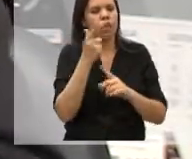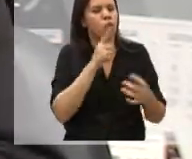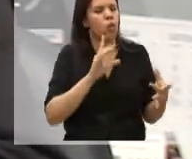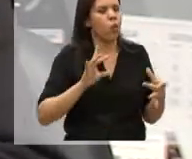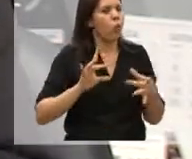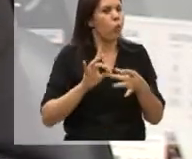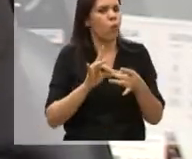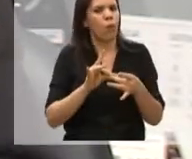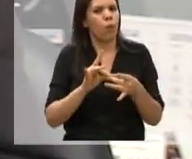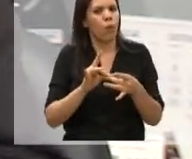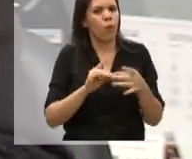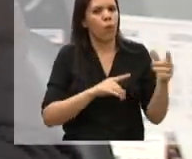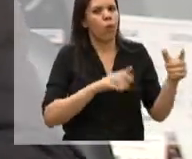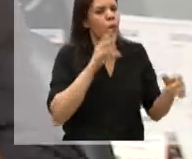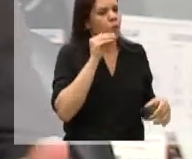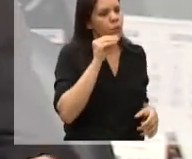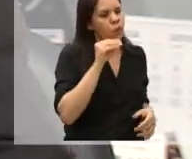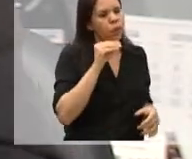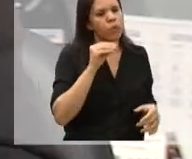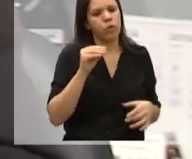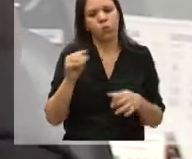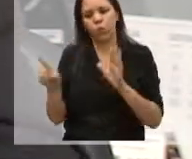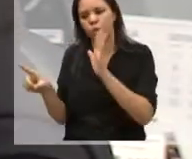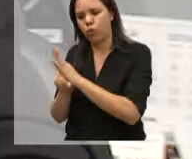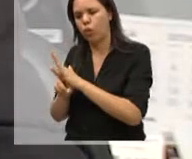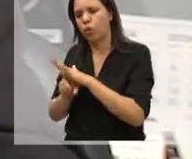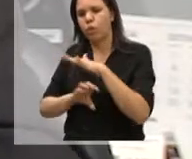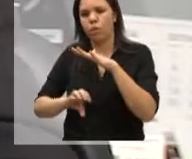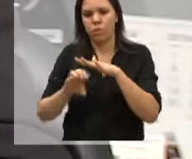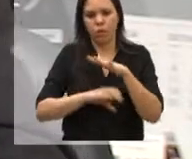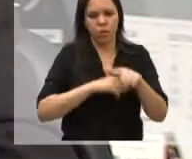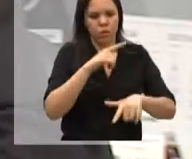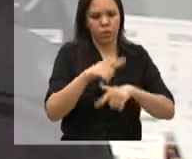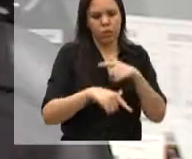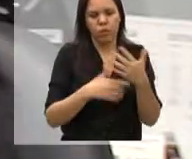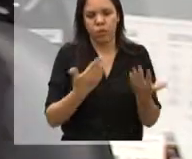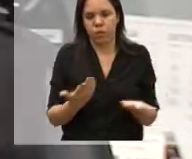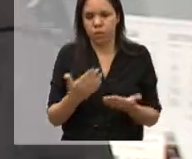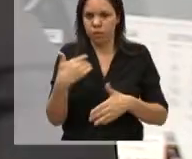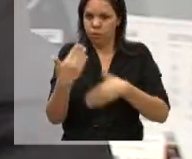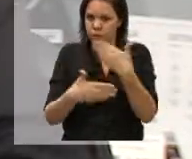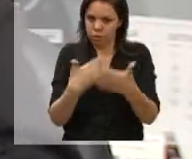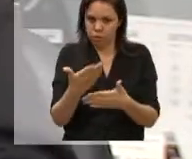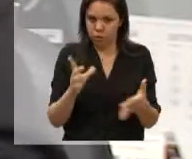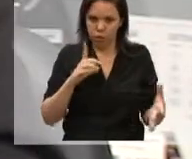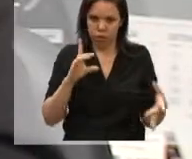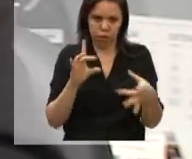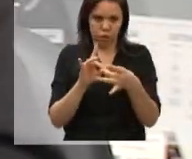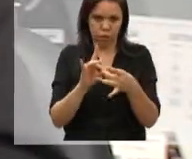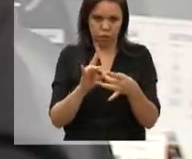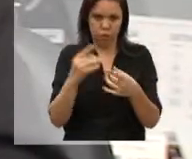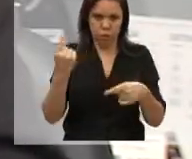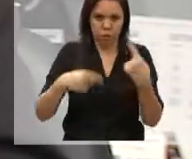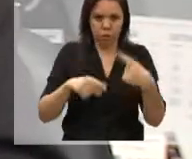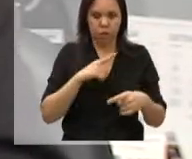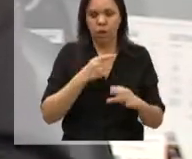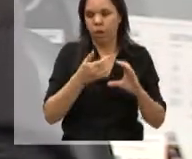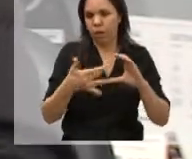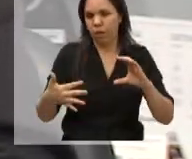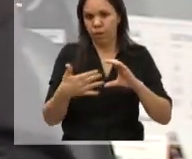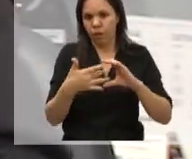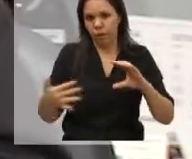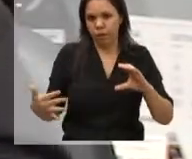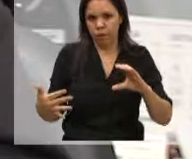né? Conciliar o empregado com o empregador, o trabalhador, enfim, essa conciliação. E a política tem essa